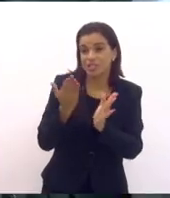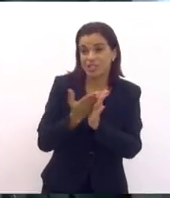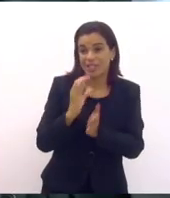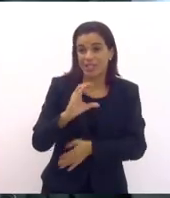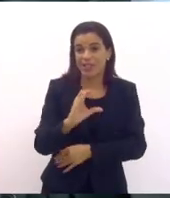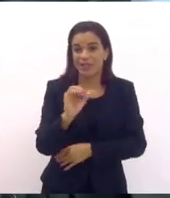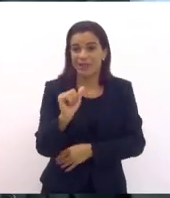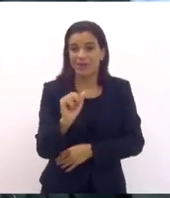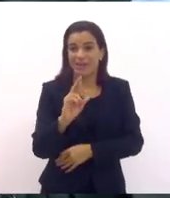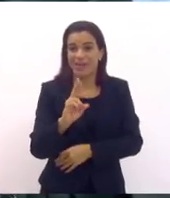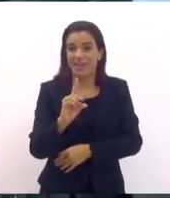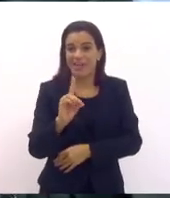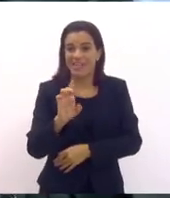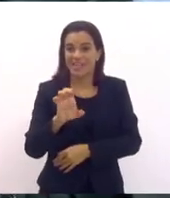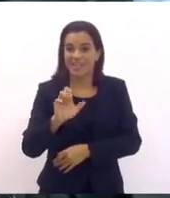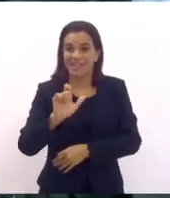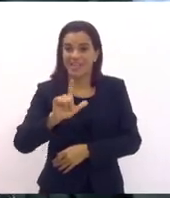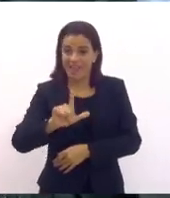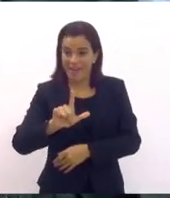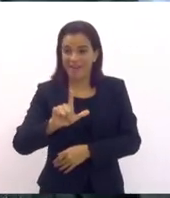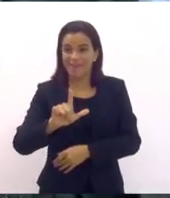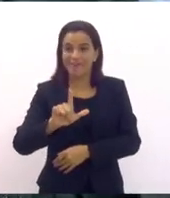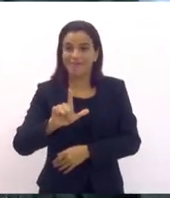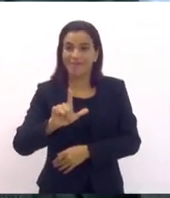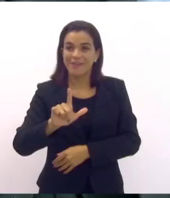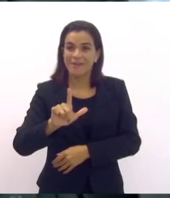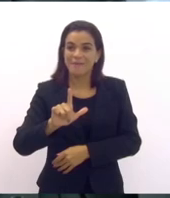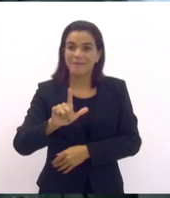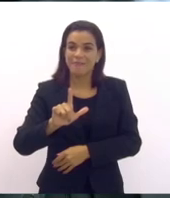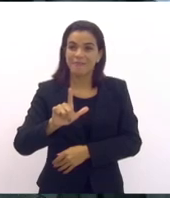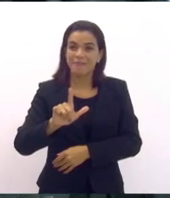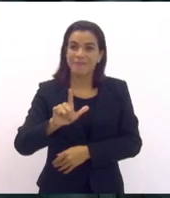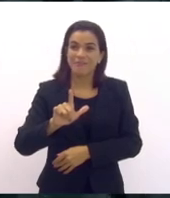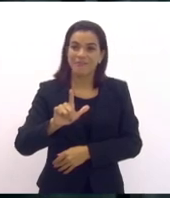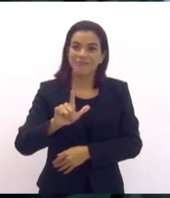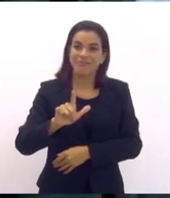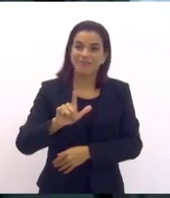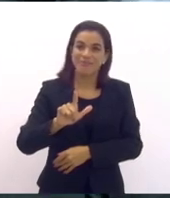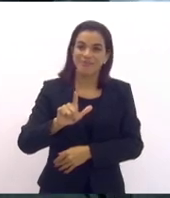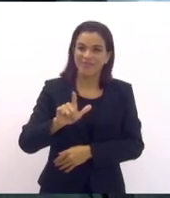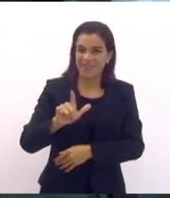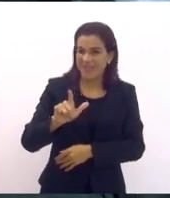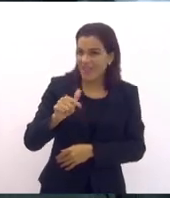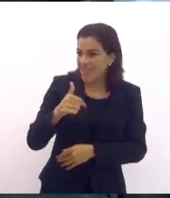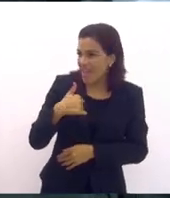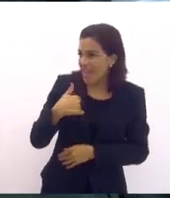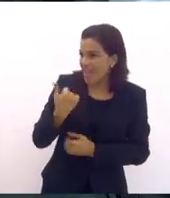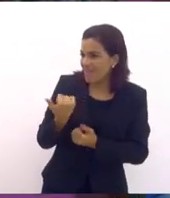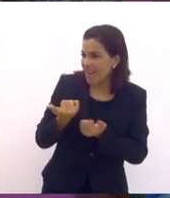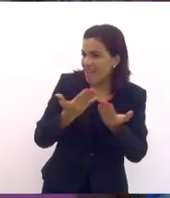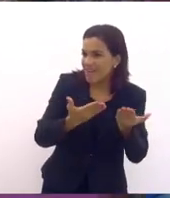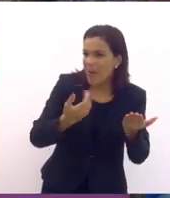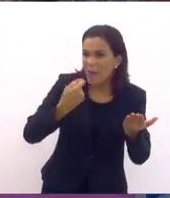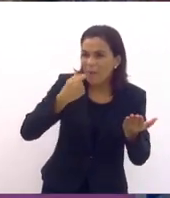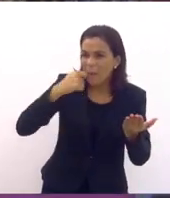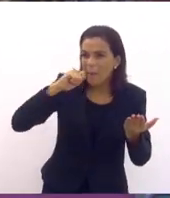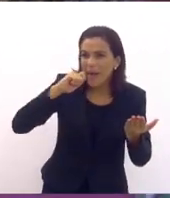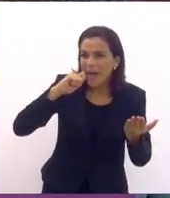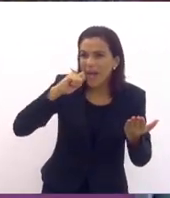que a gente tiver agenda a gente vai de ela vai levar o pão para